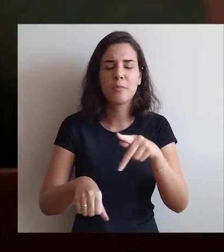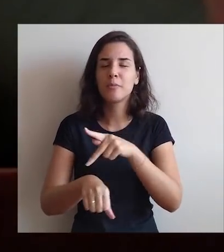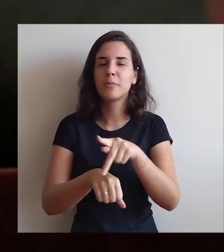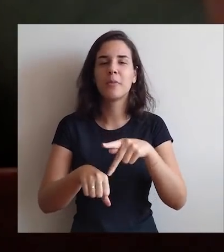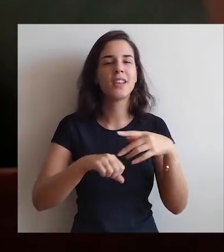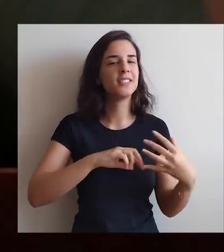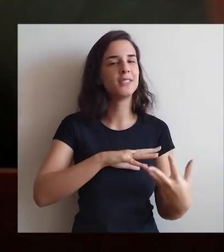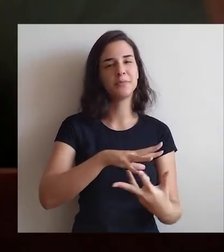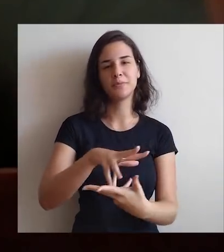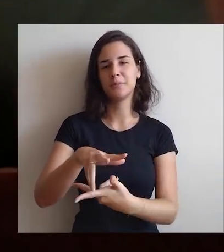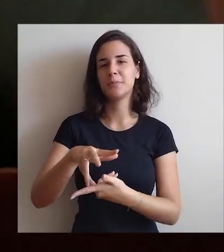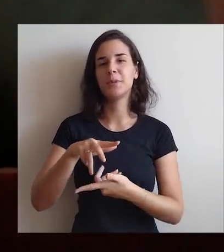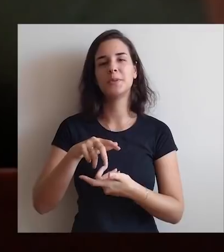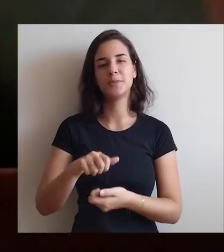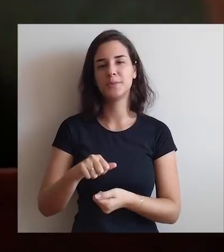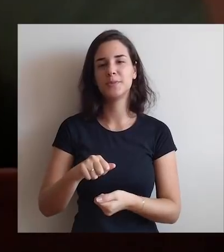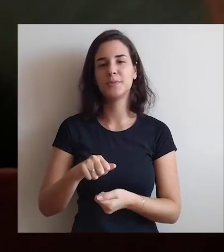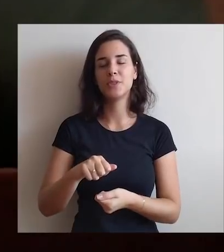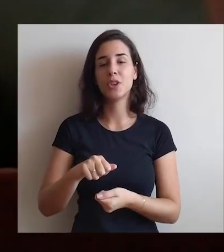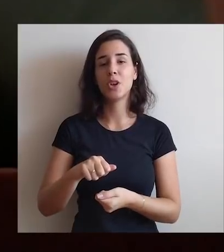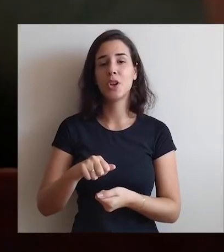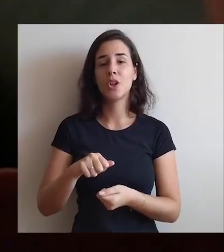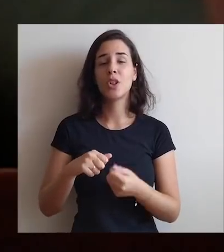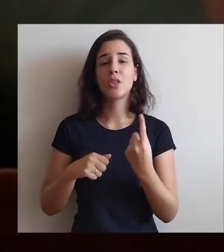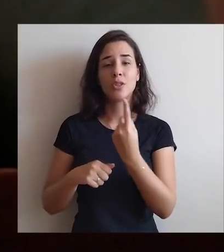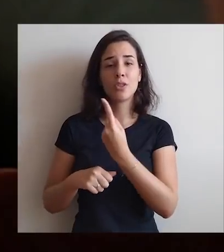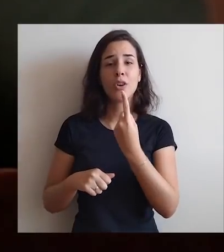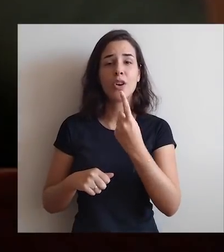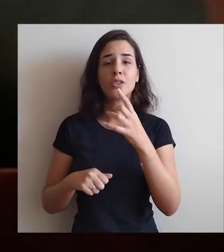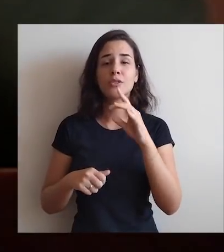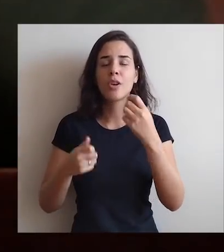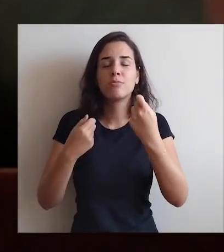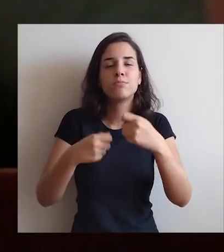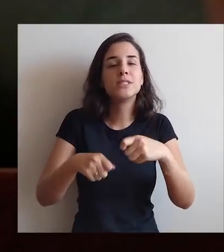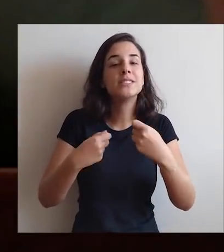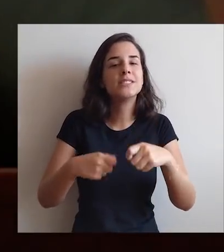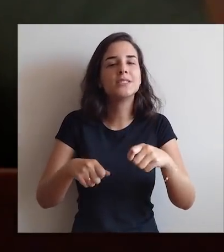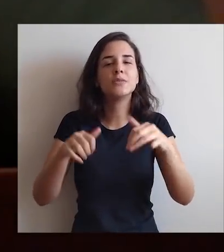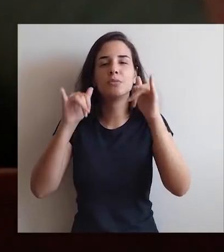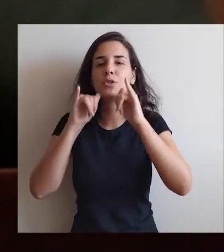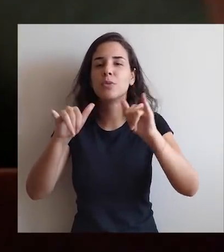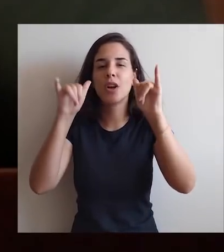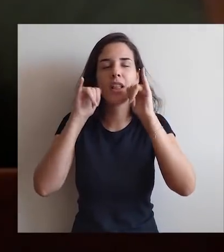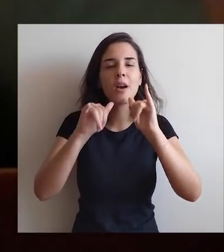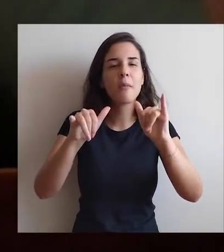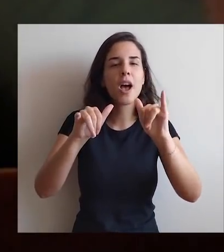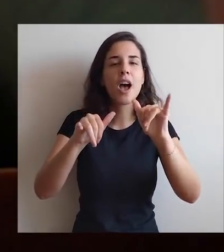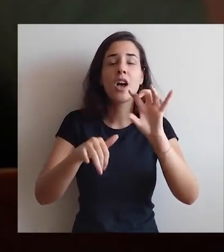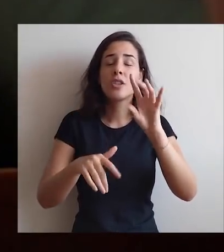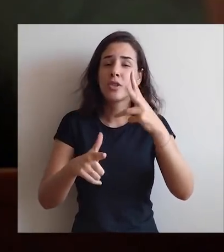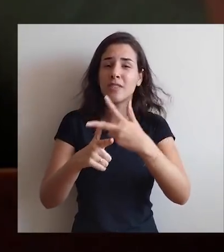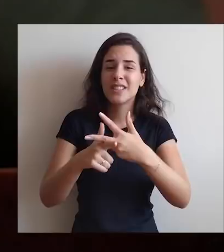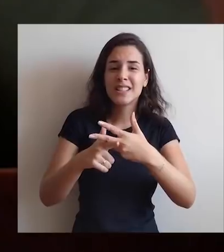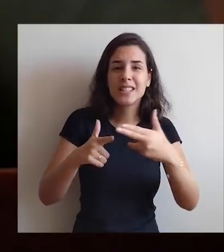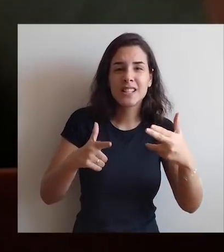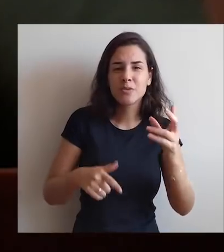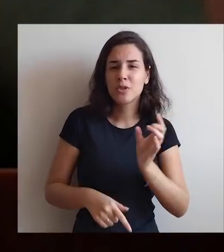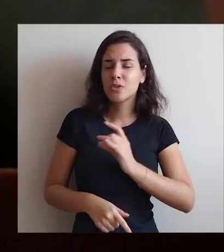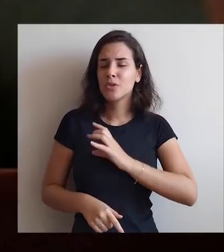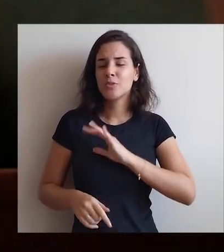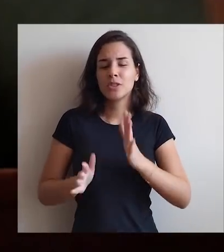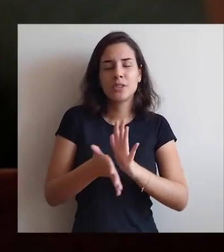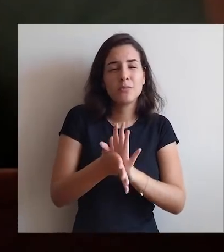famílias, transforma cidades e, quiçá, transforma países e o mundo. Nós só